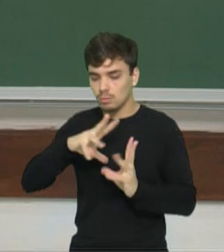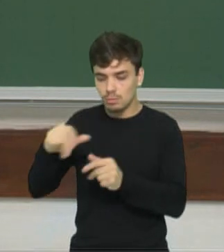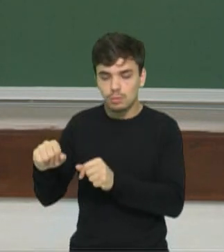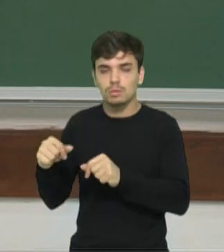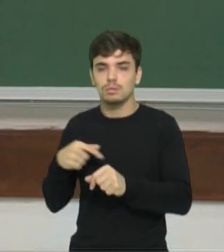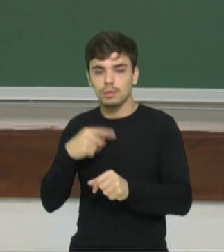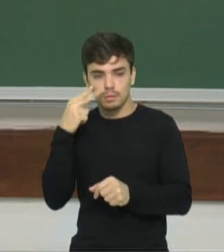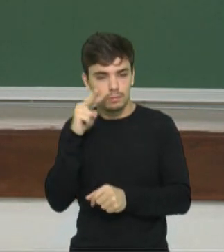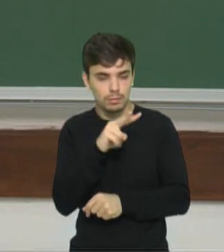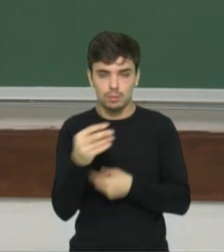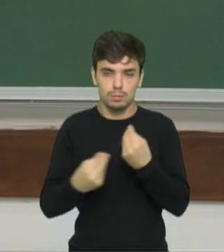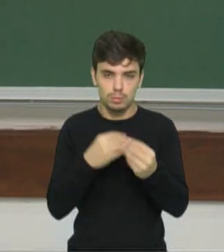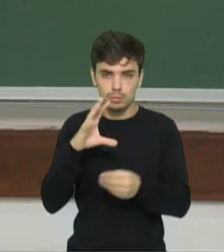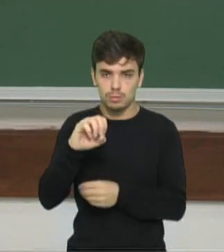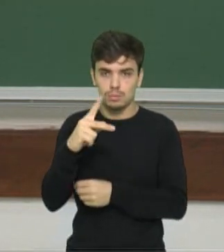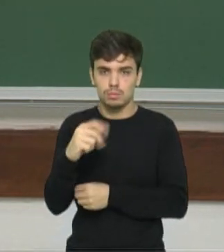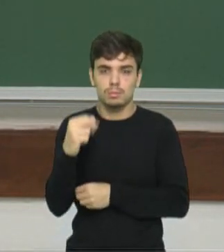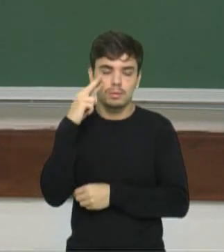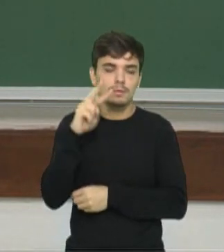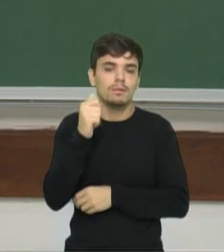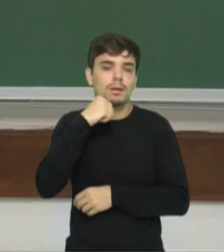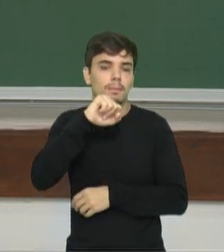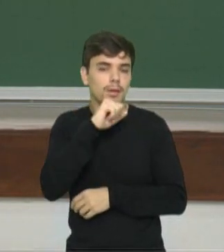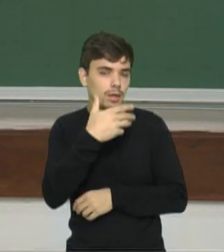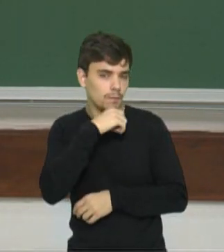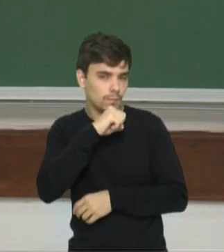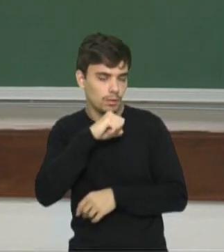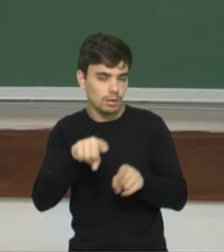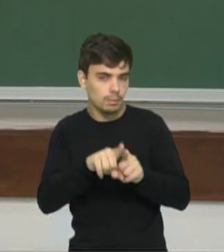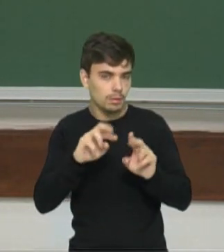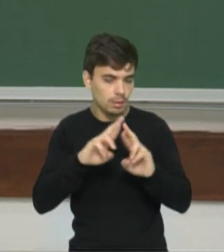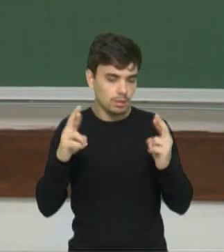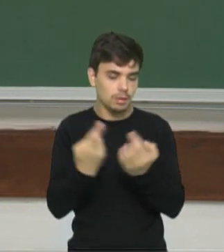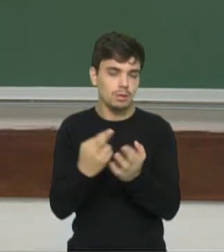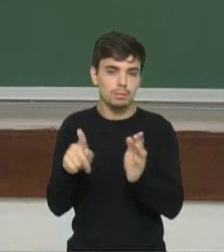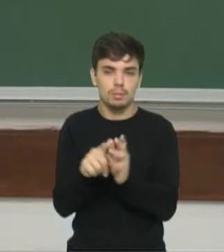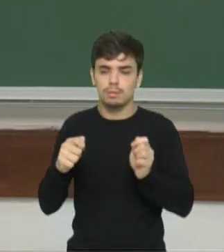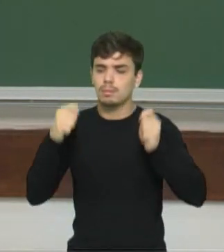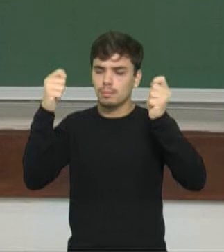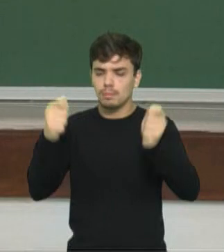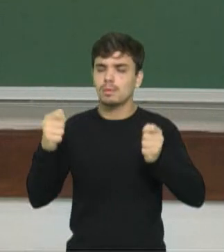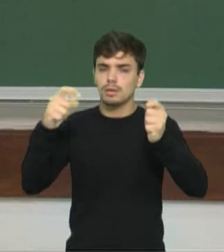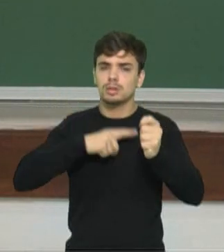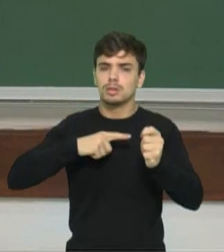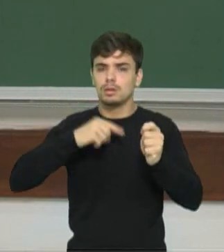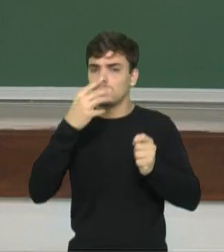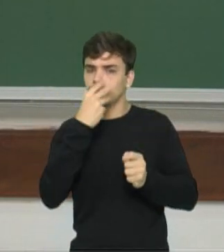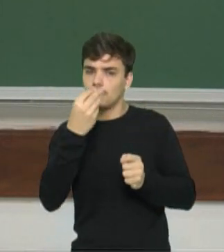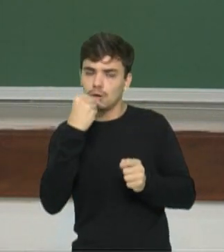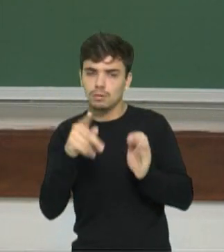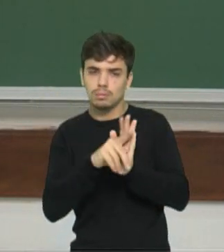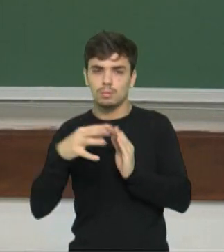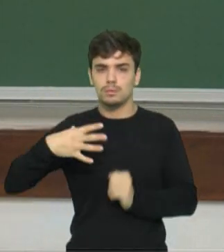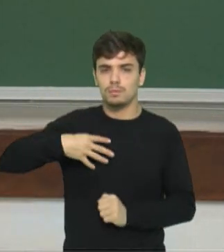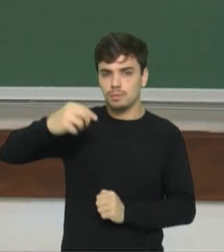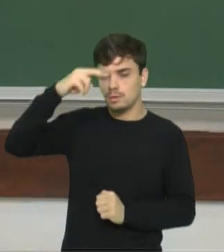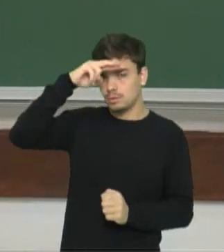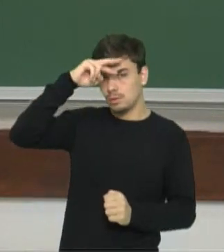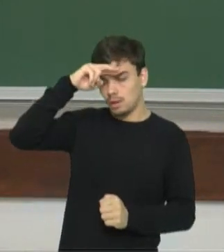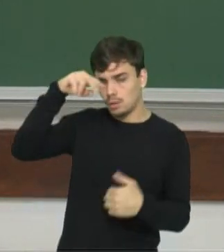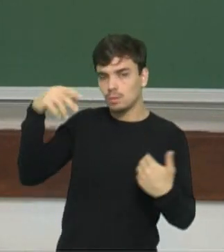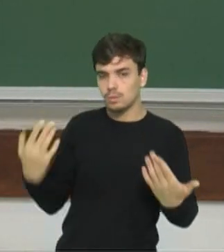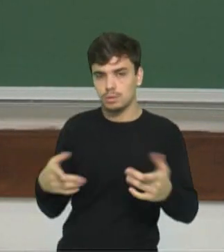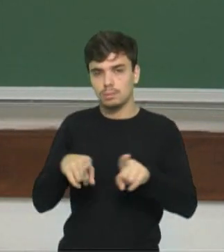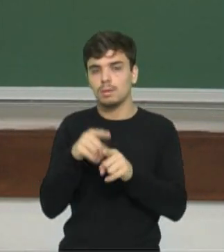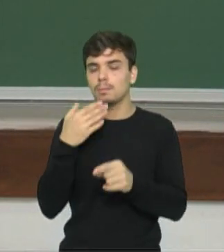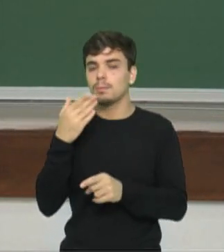passaram então a ver essas mães, essas avós se reunindo com cartazes com as fotos de seus filhos e netos, exigindo do governo argentino